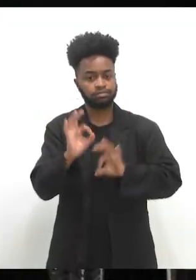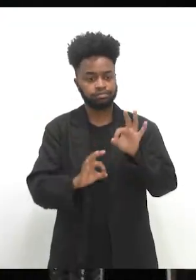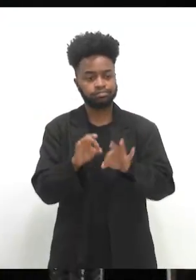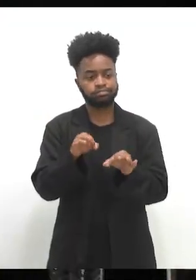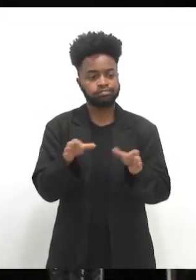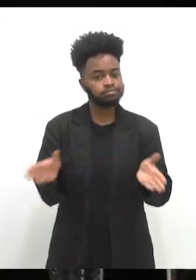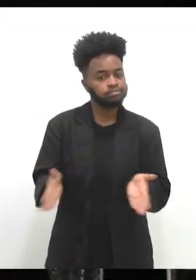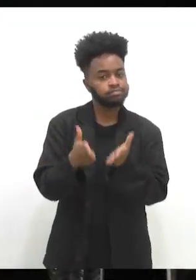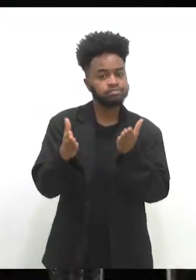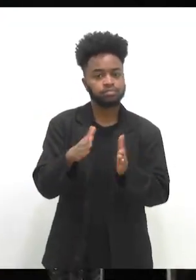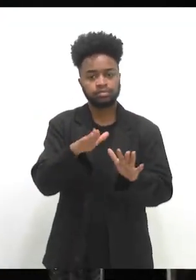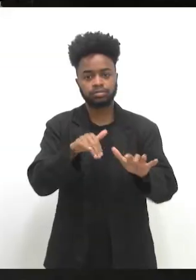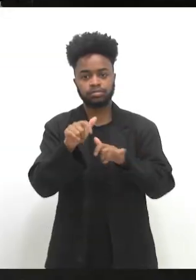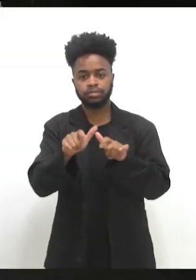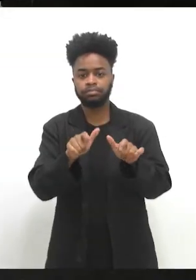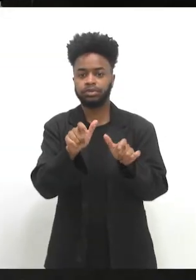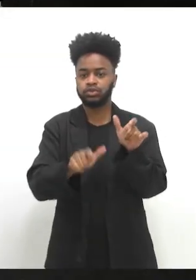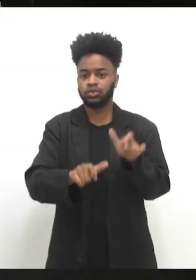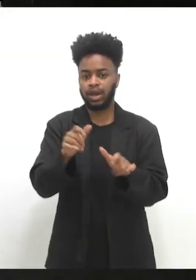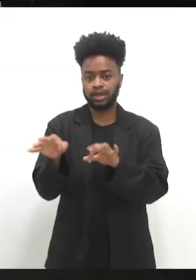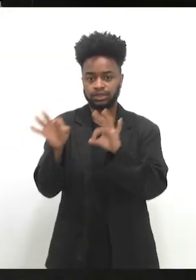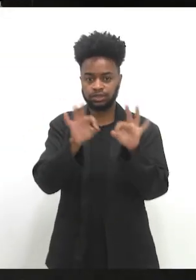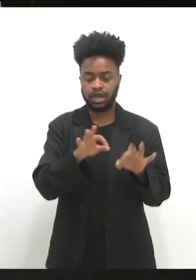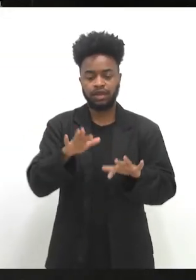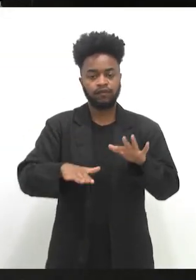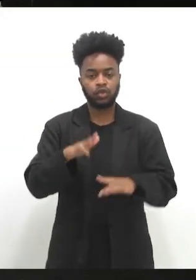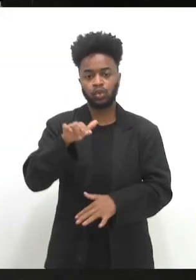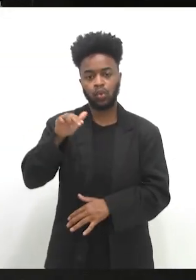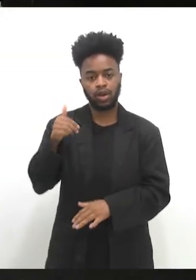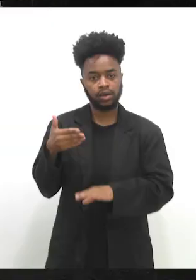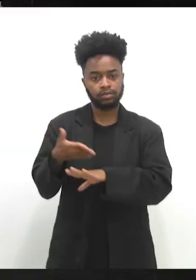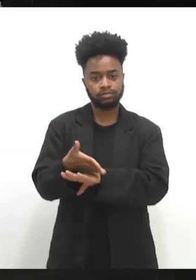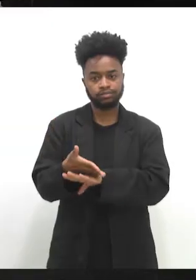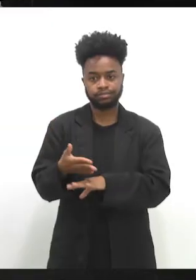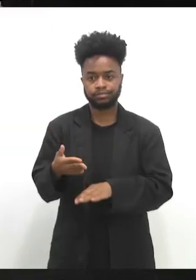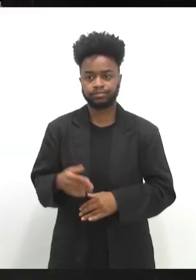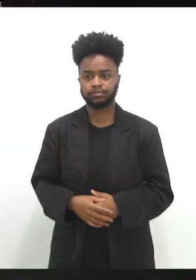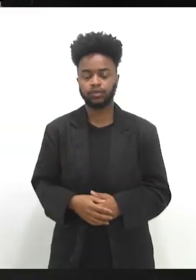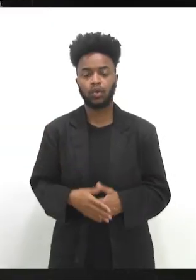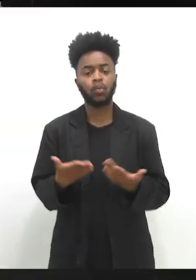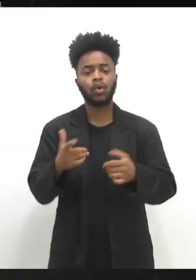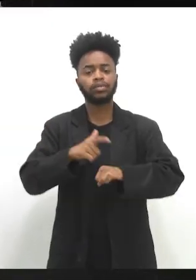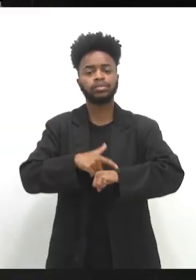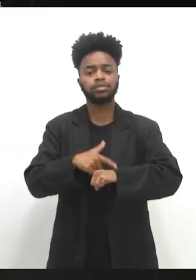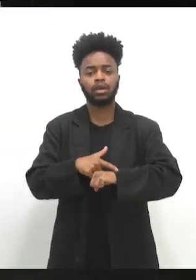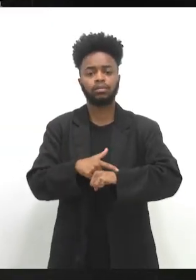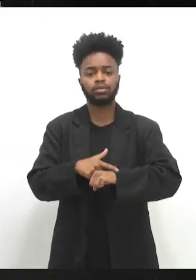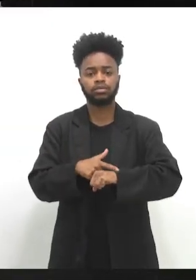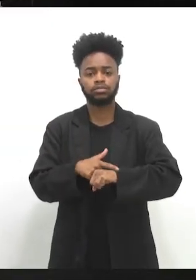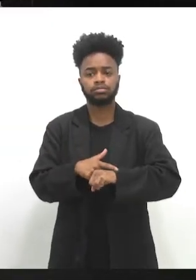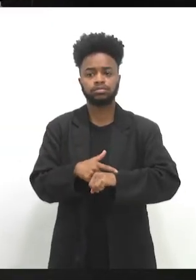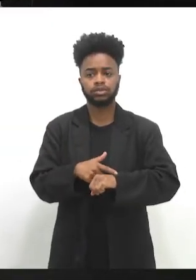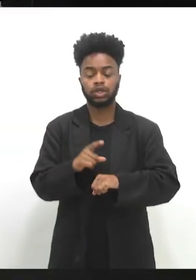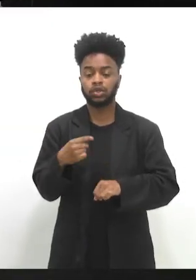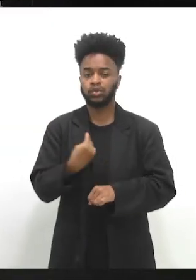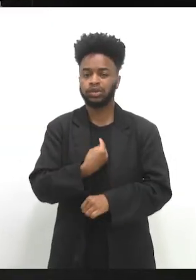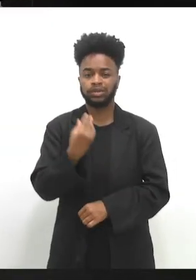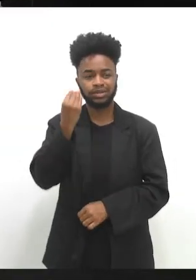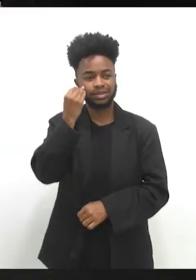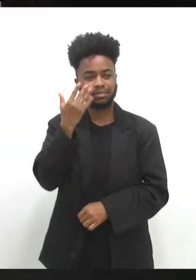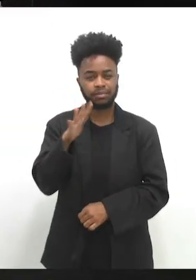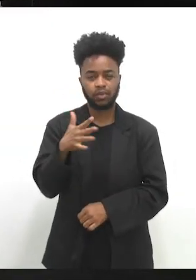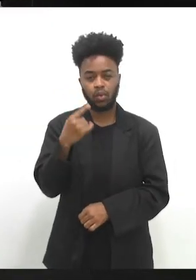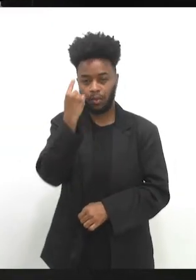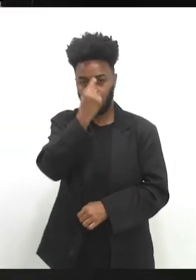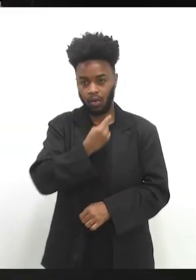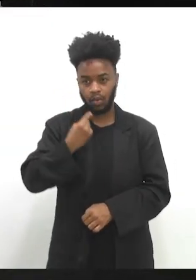plateia também. Sim. Então a gente tem uma grande responsabilidade, às vezes as pessoas nunca ouviram ópera na vida. Qual é o tempo? A duração. A duração a gente tenta botar em